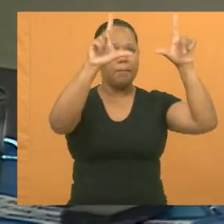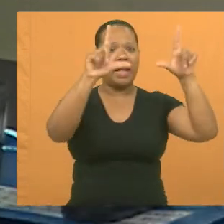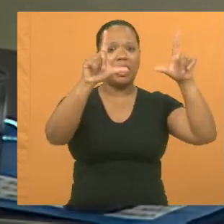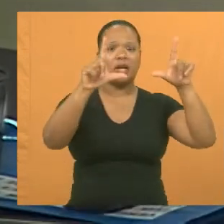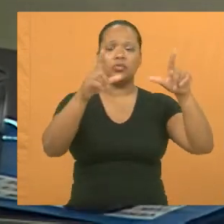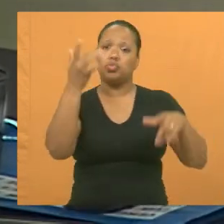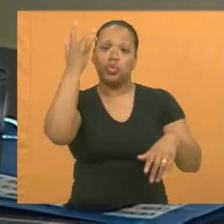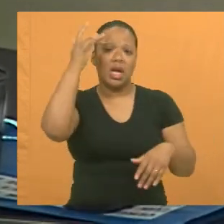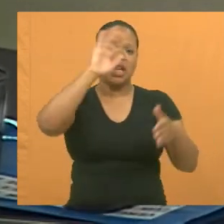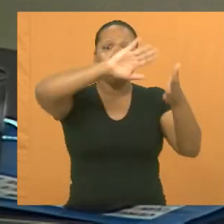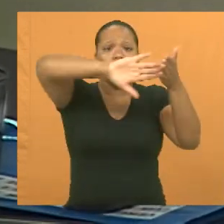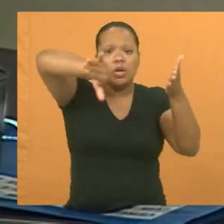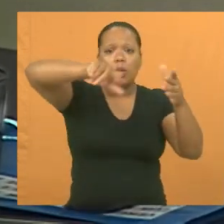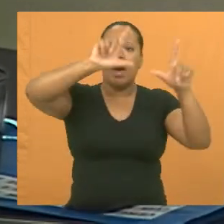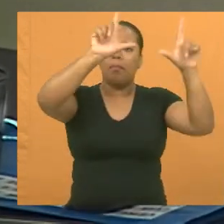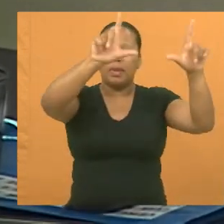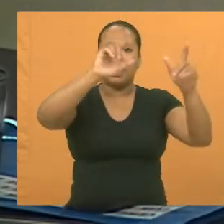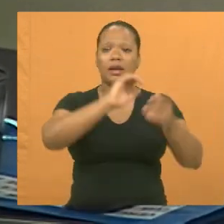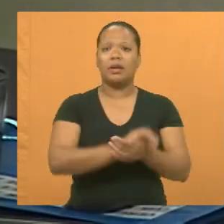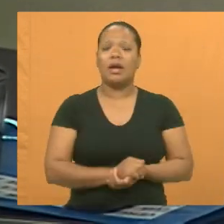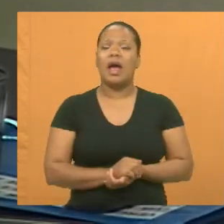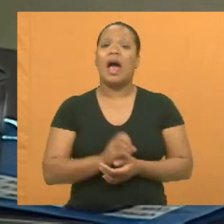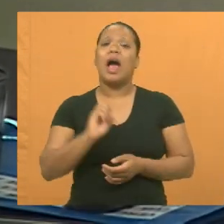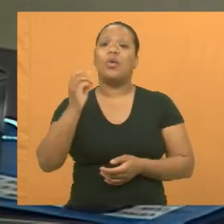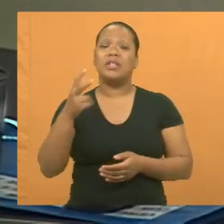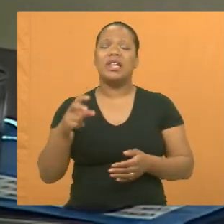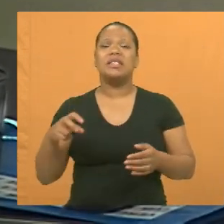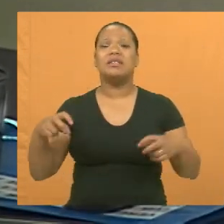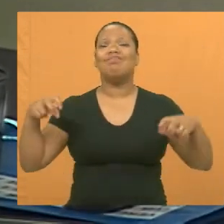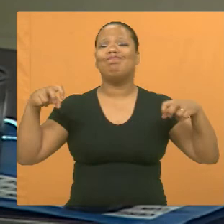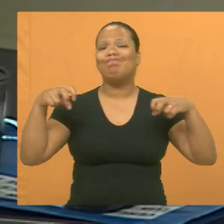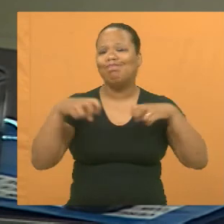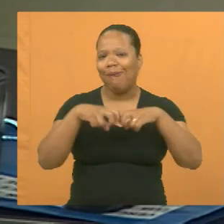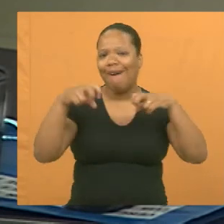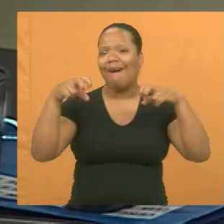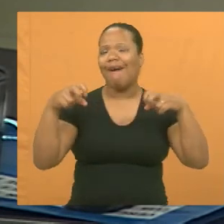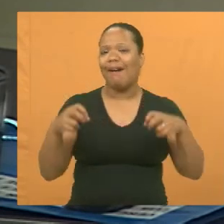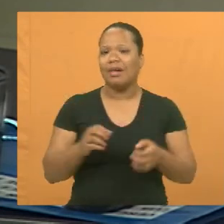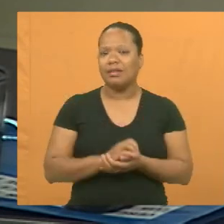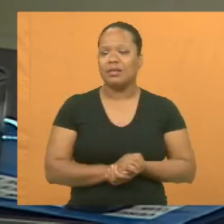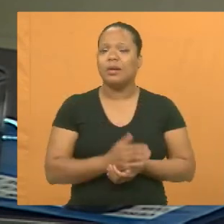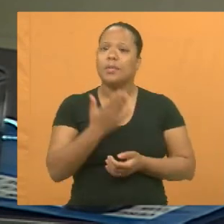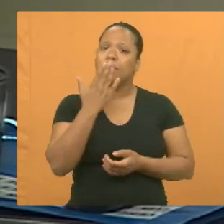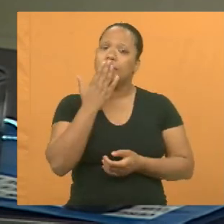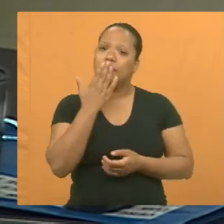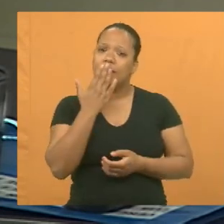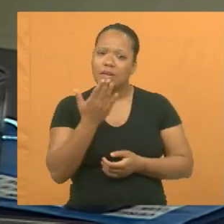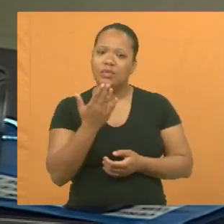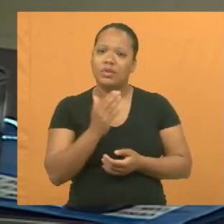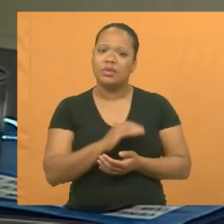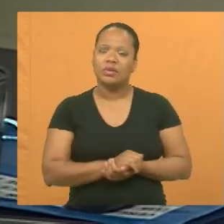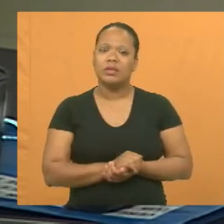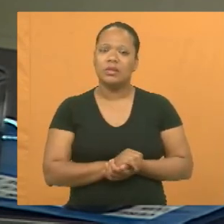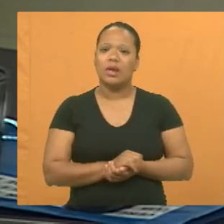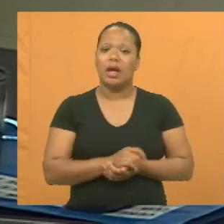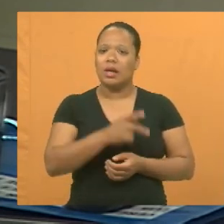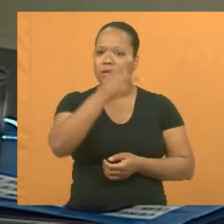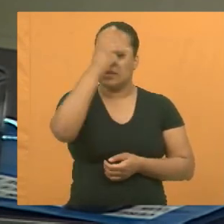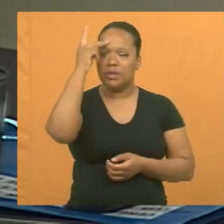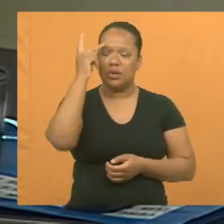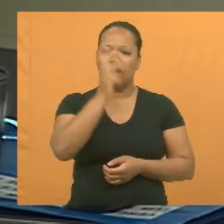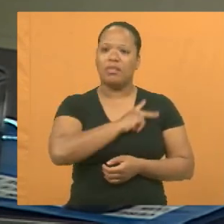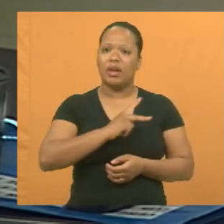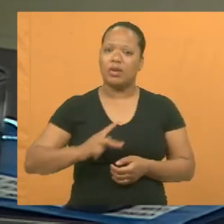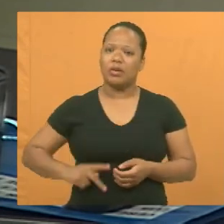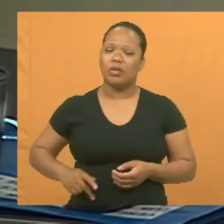quem tirou. E aí corre acidente direto lá. Então eu gostaria de pedir os vereadores que votem